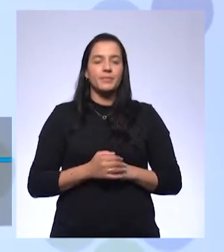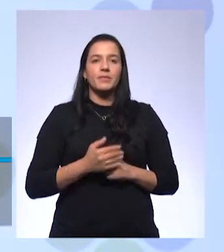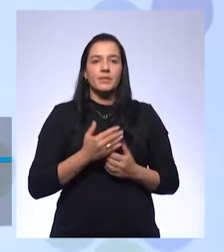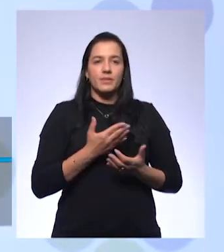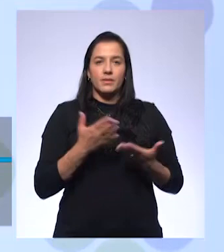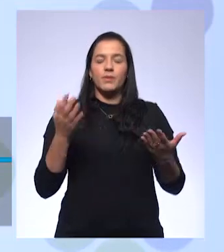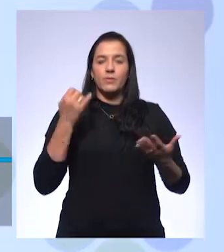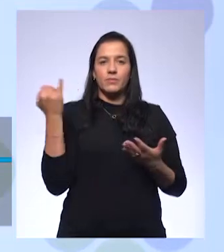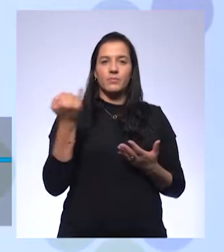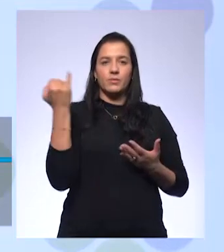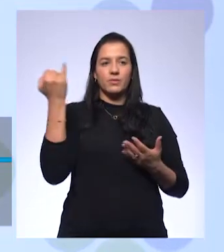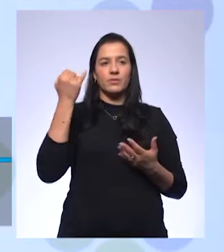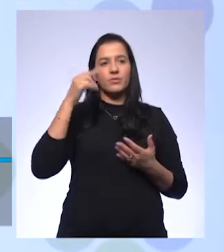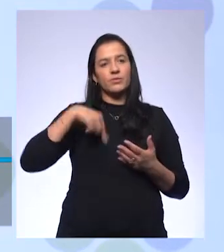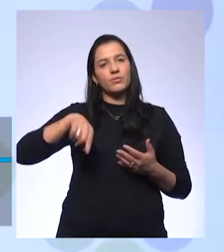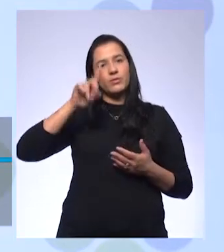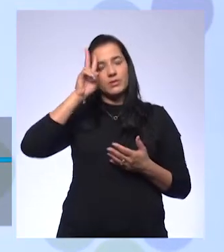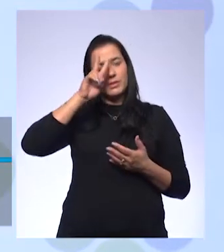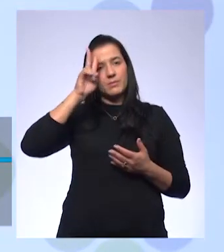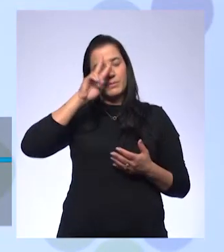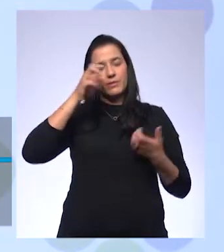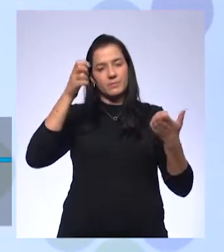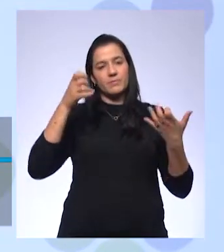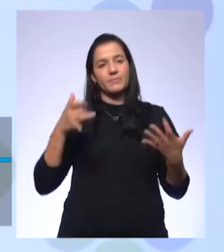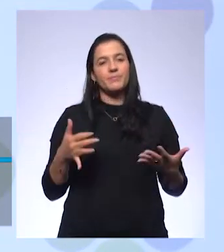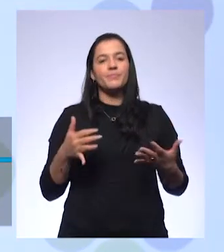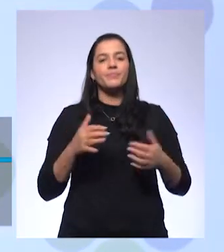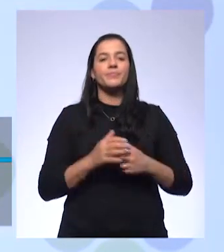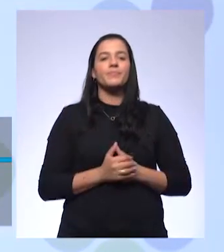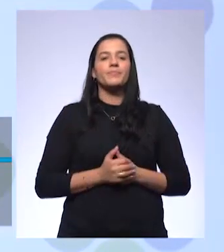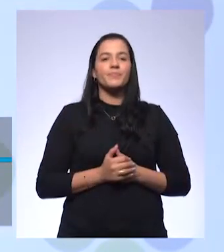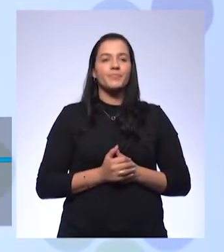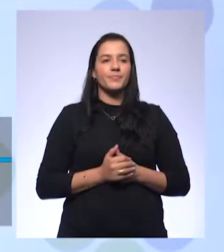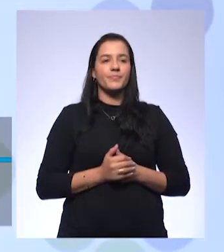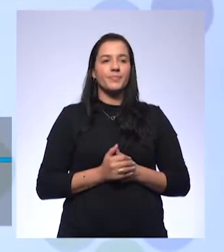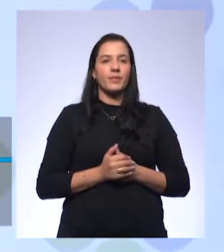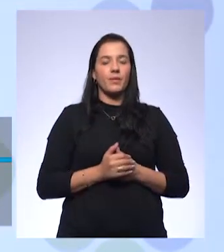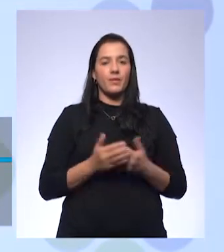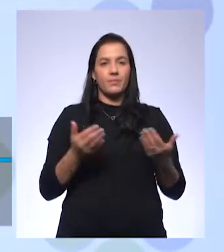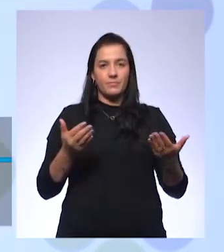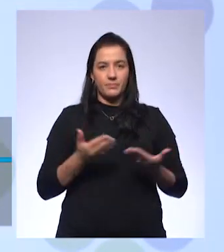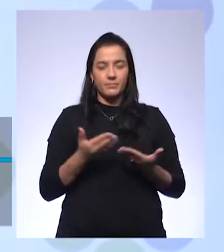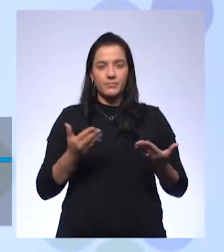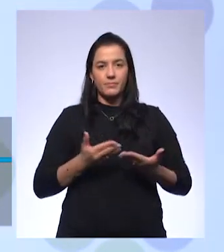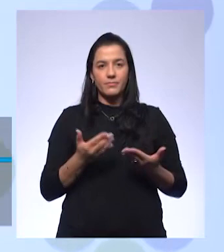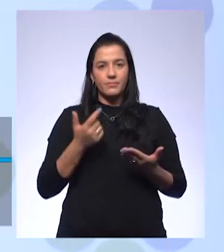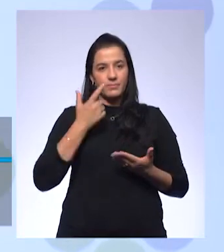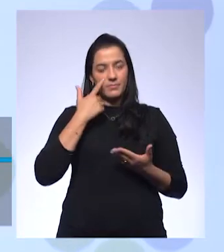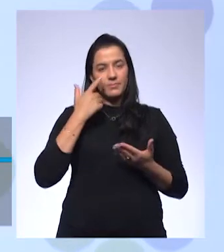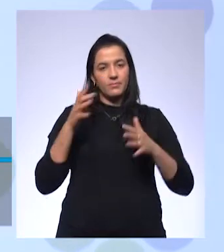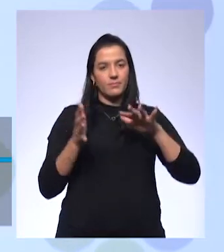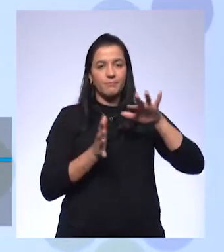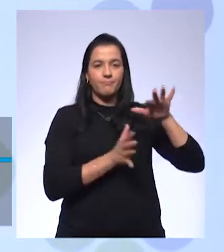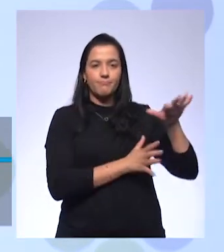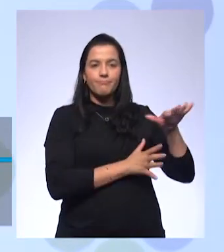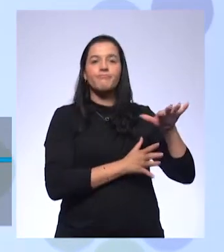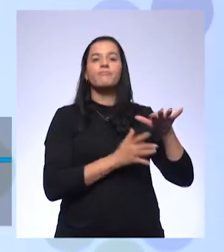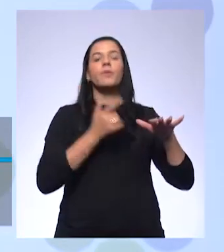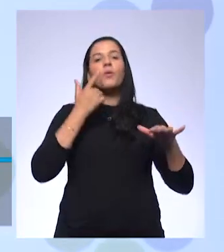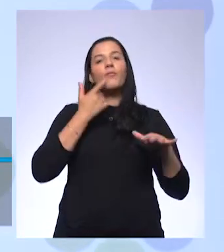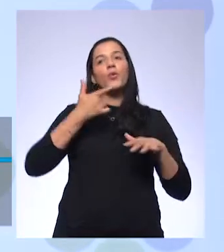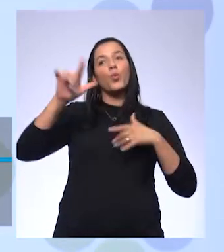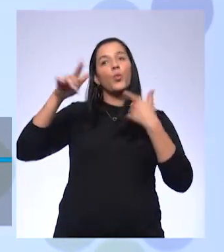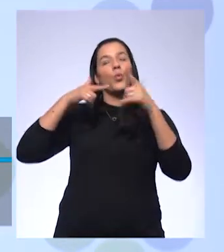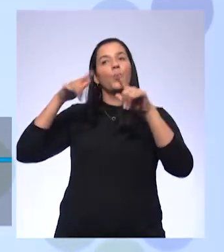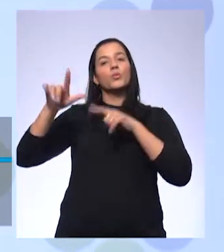é importante a gente retratar aqui para vocês. Bom, vamos para as ditaduras nos outros países da América